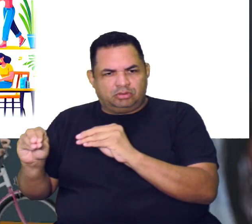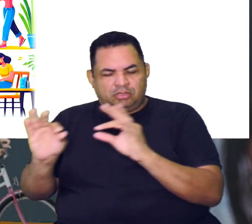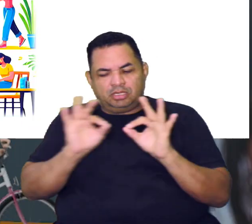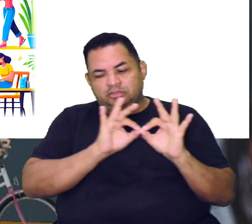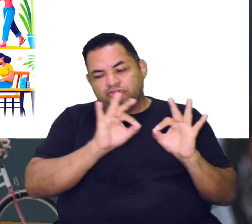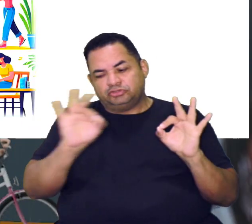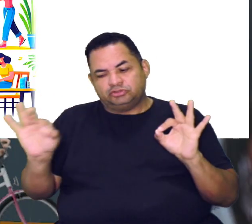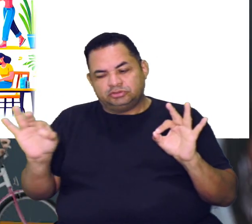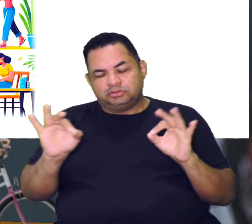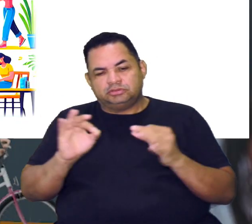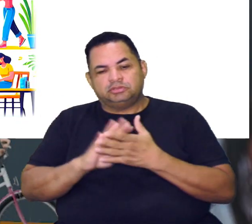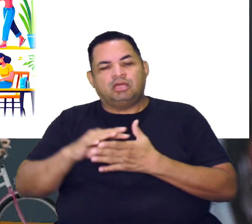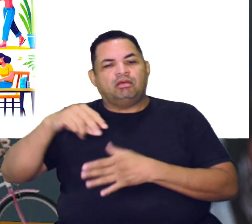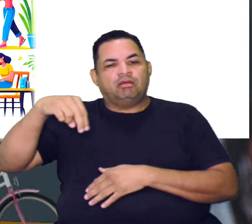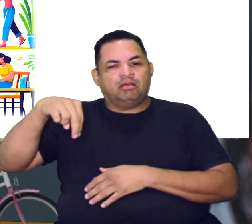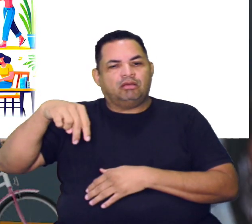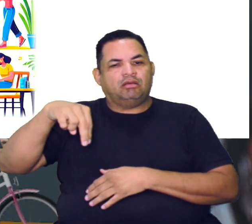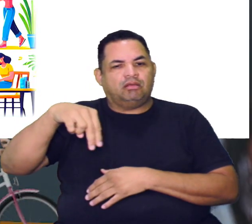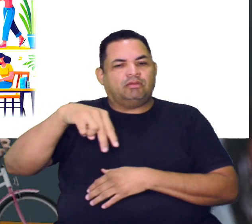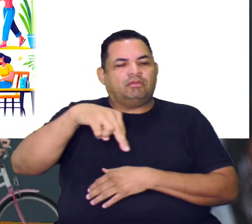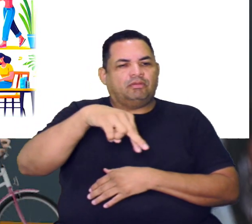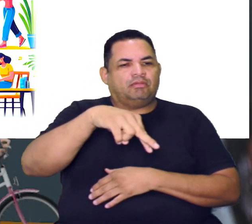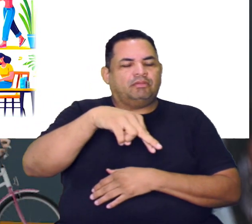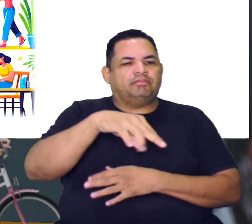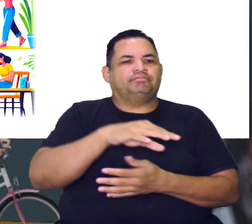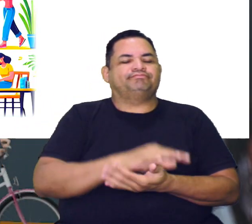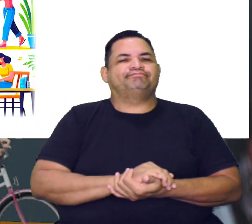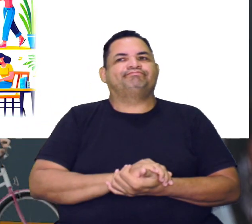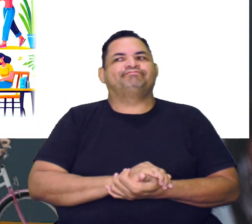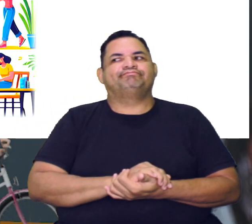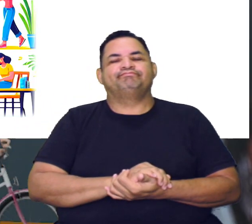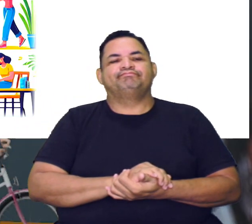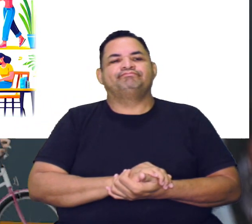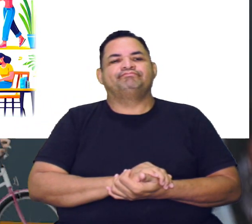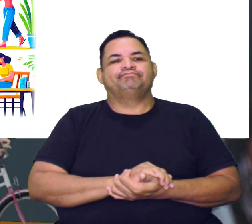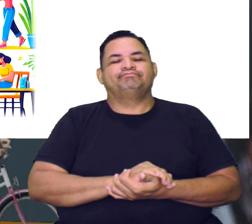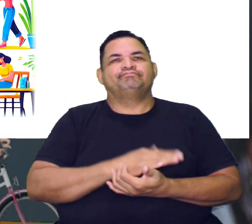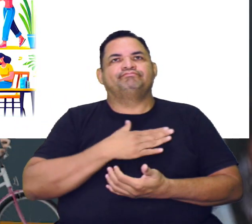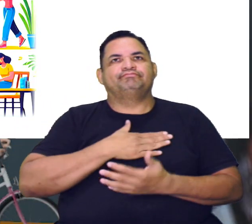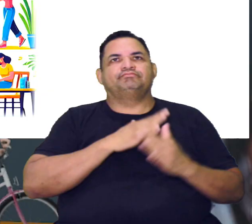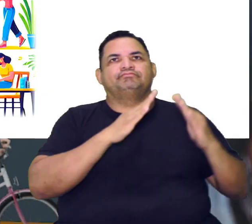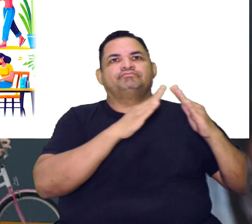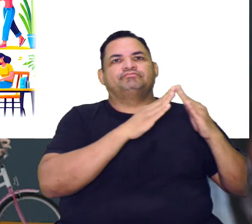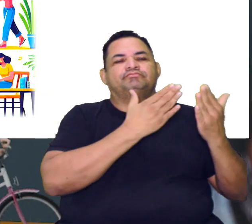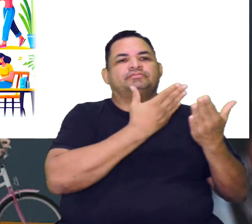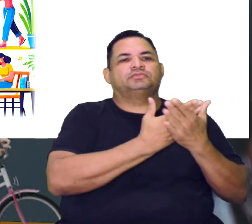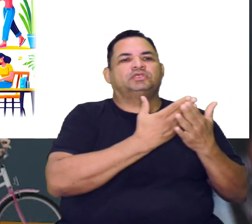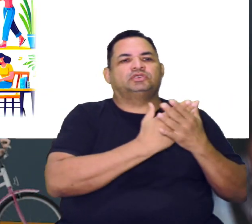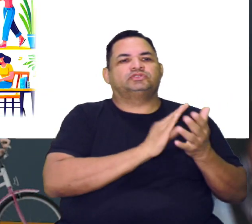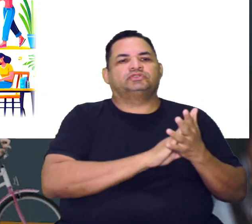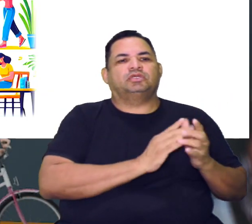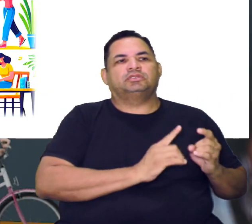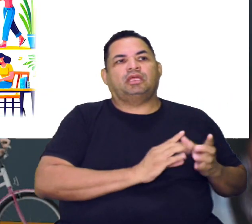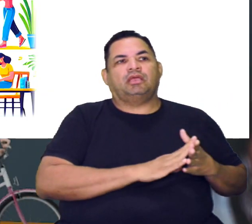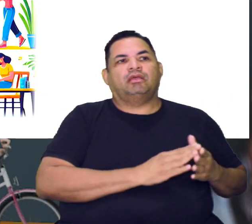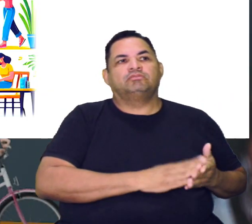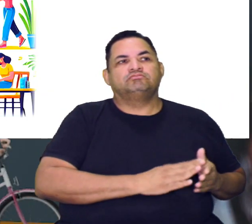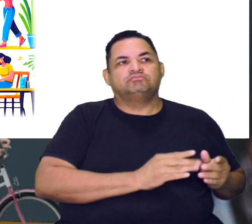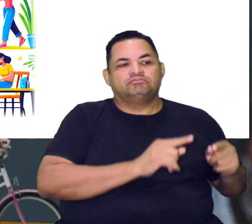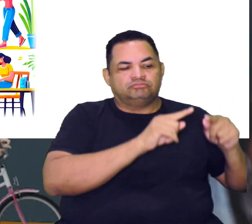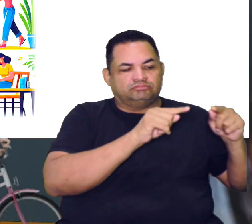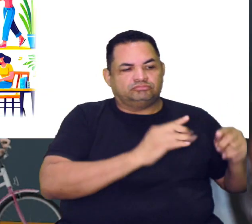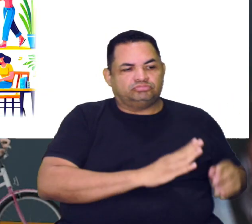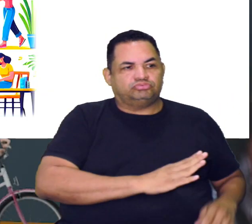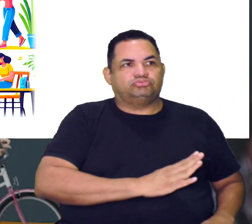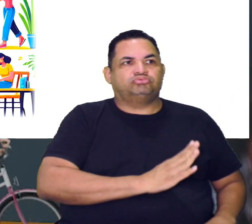outra mudança? Ah, minha escola tem... Vamos pensar aí. Minha escola, vamos supor, tem um elevador, tem escada.